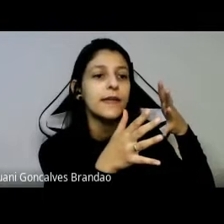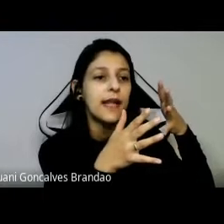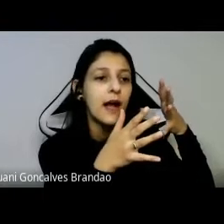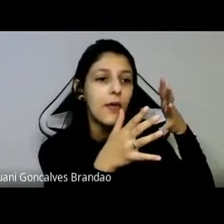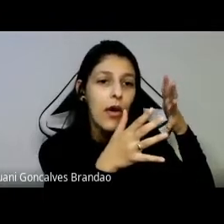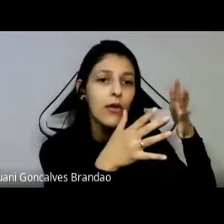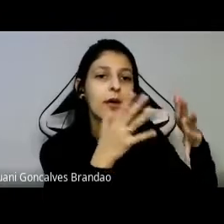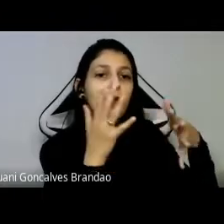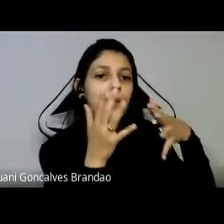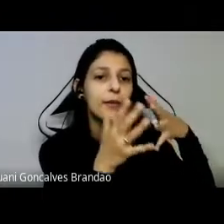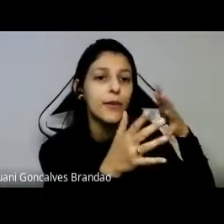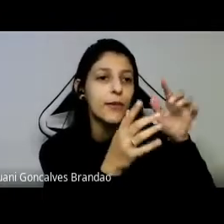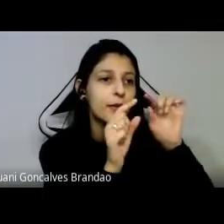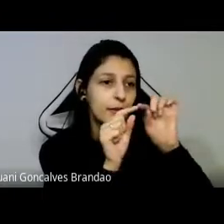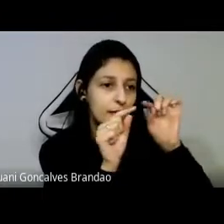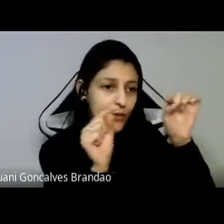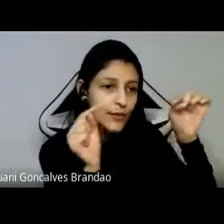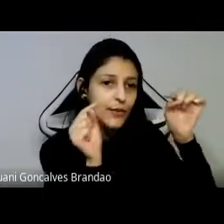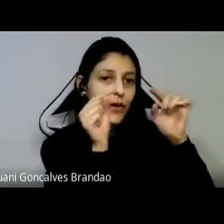vai mostrar qual que é